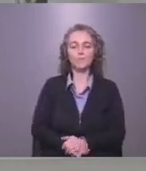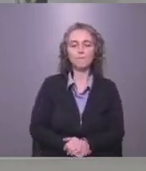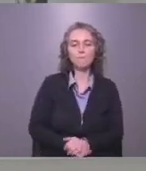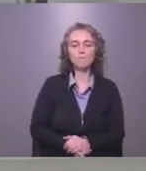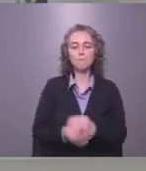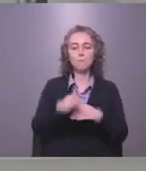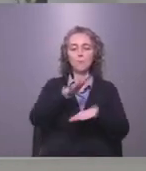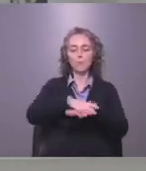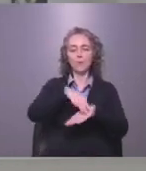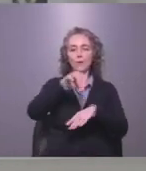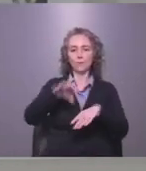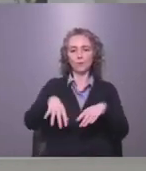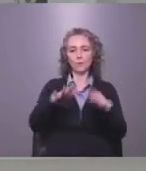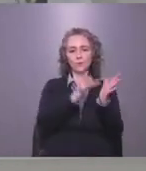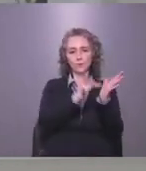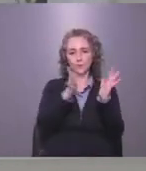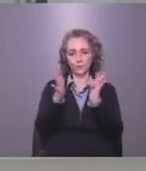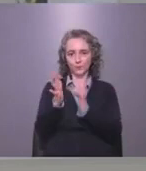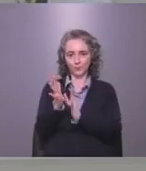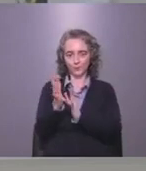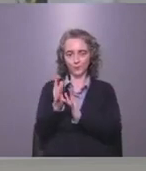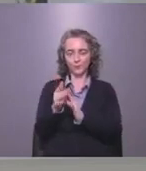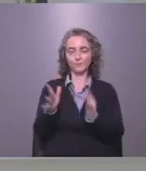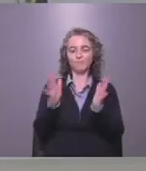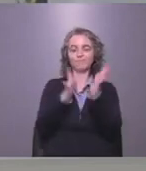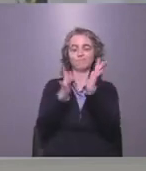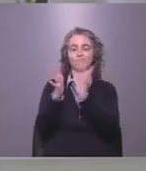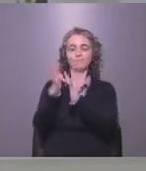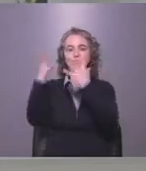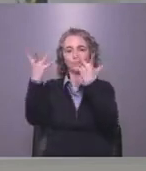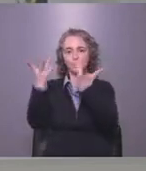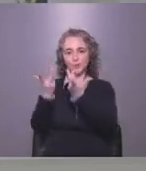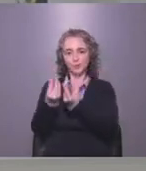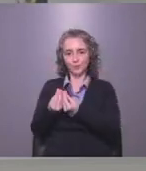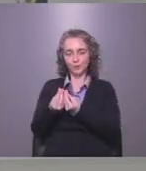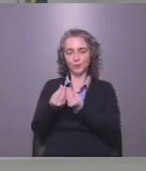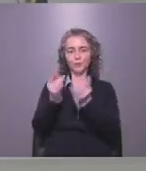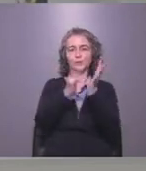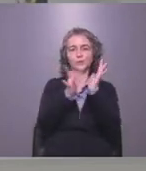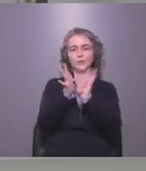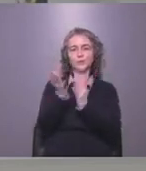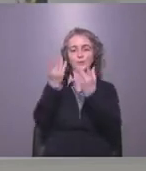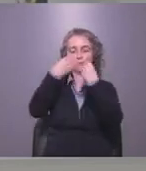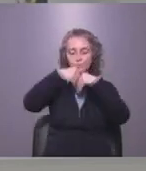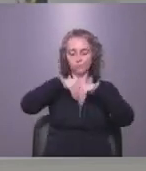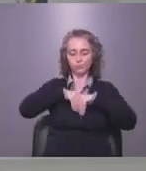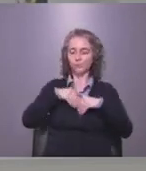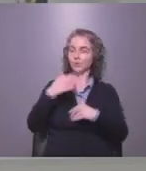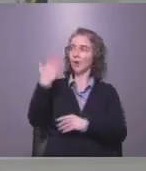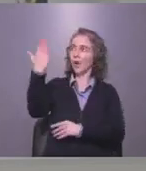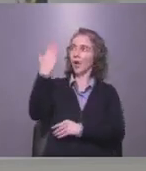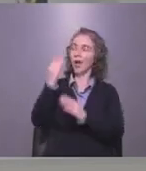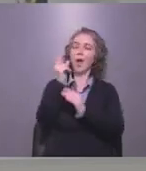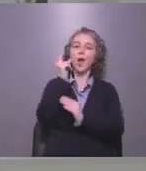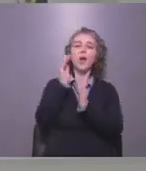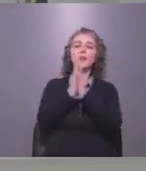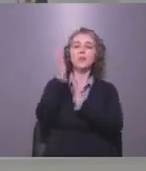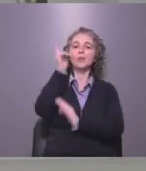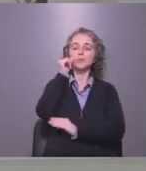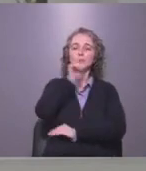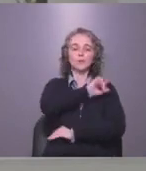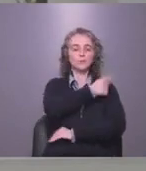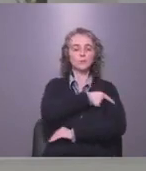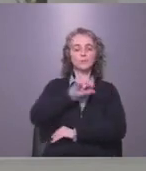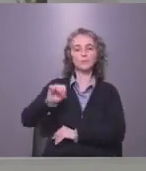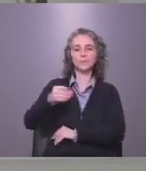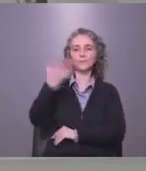Por Cristo, com Cristo, em Cristo, a vós, Deus Pai Todo-Poderoso, na